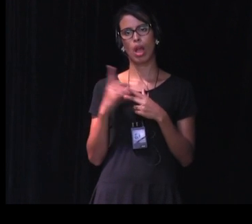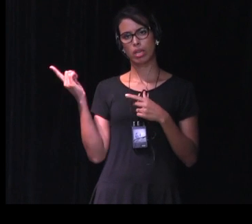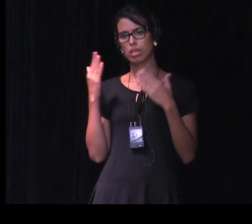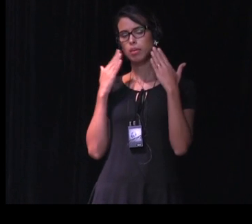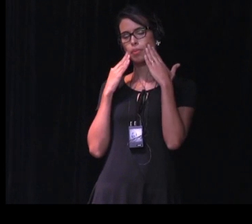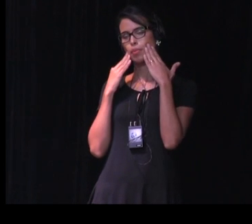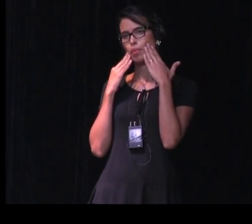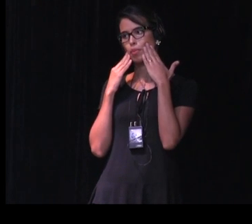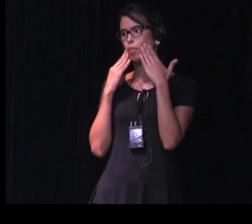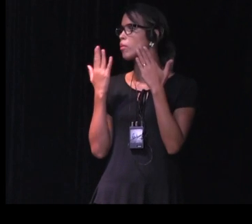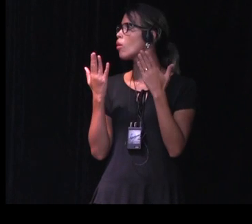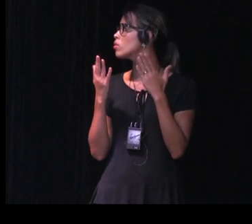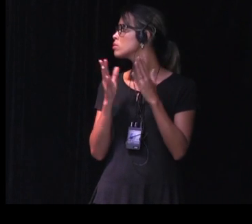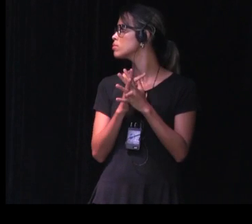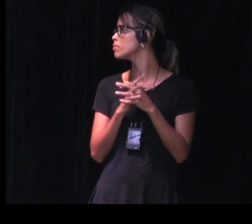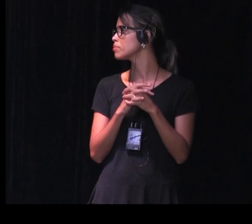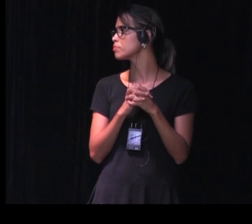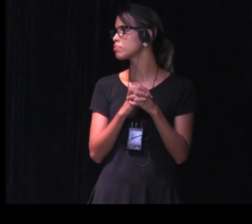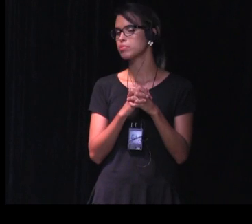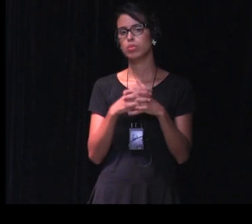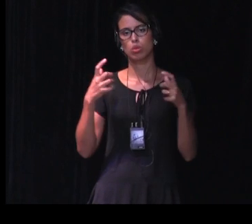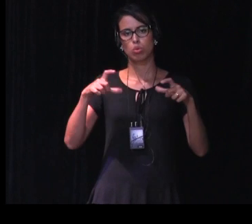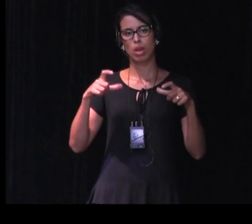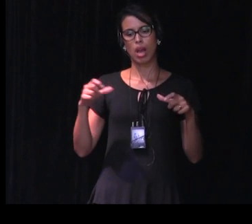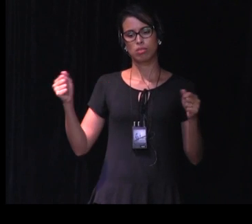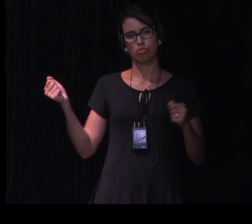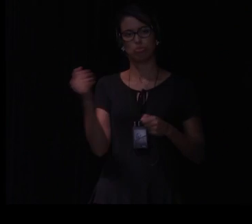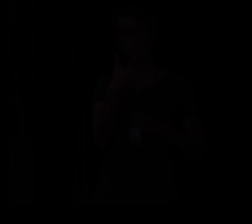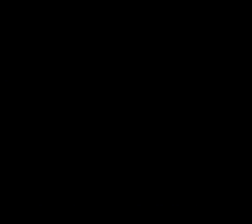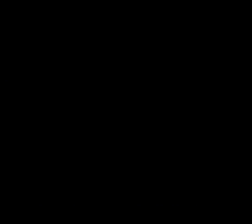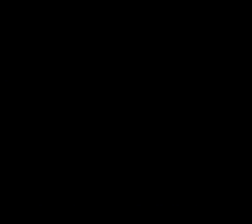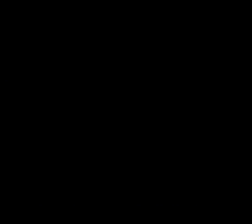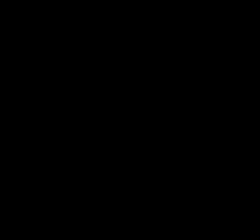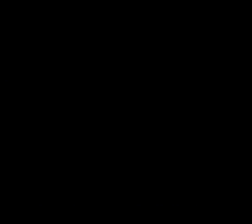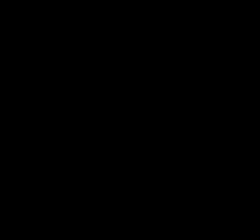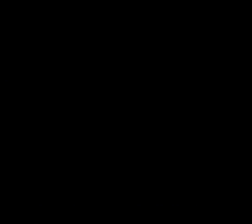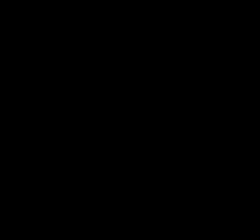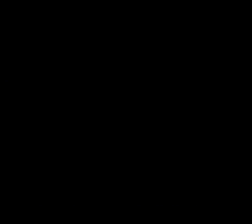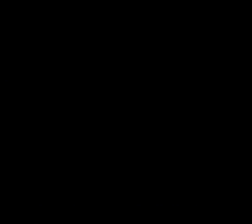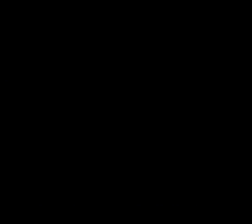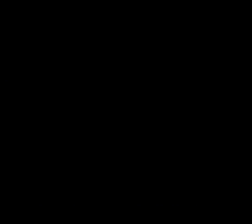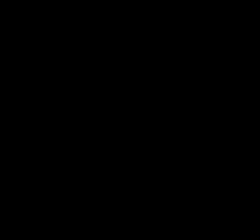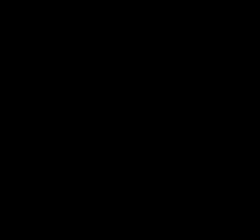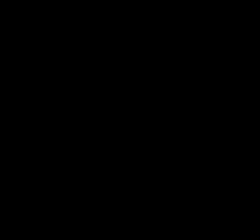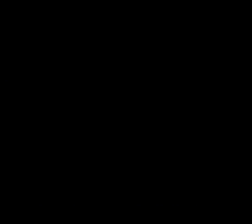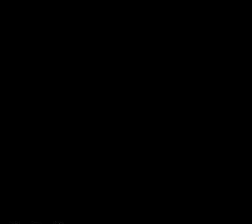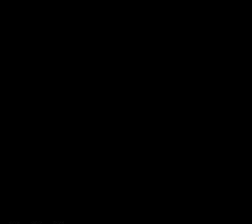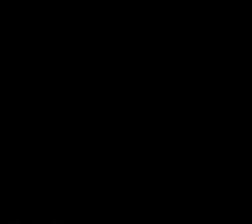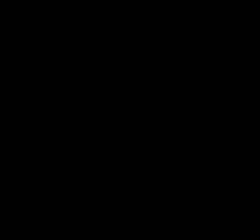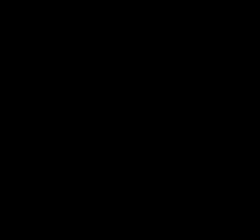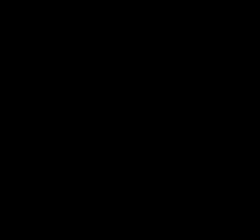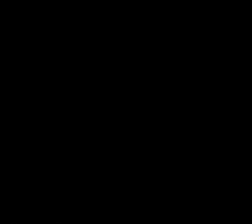Essa aqui é uma vista do espaço recuperado. Outros projetos, muito obrigado.